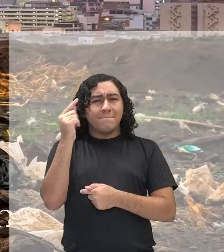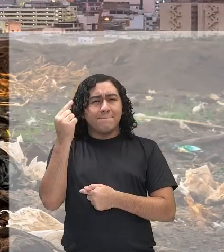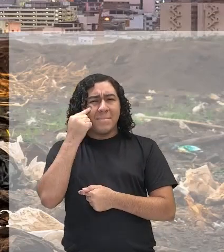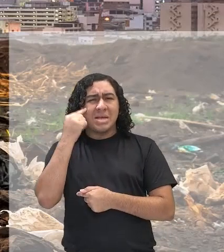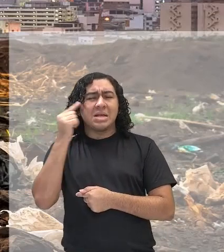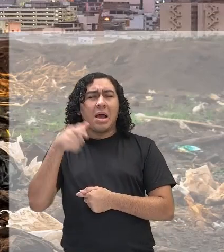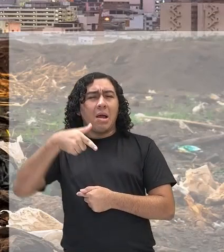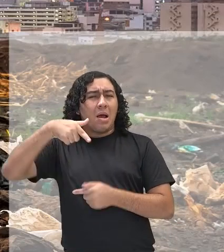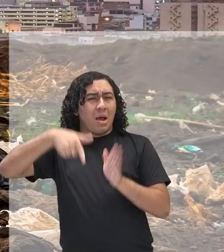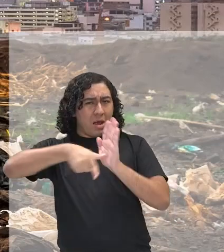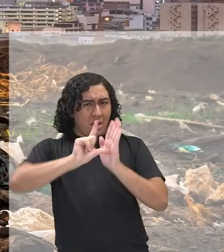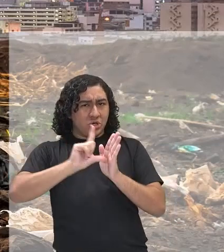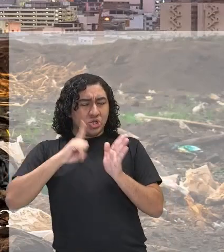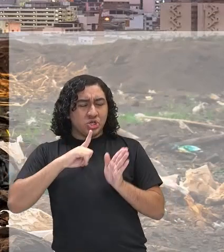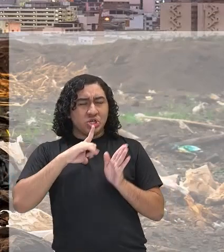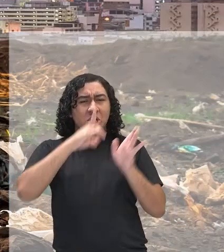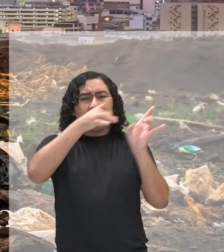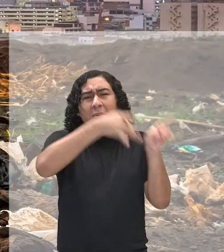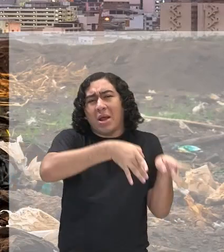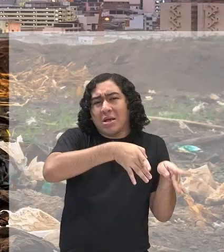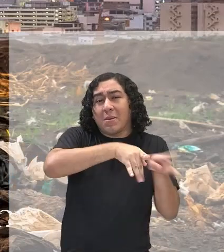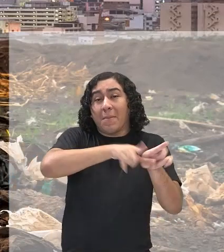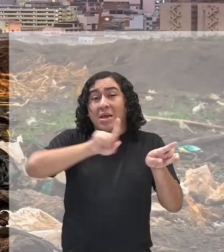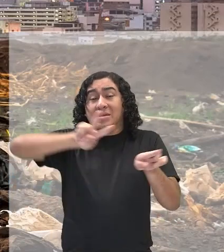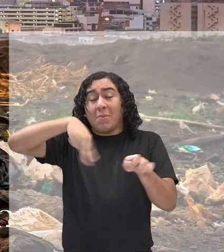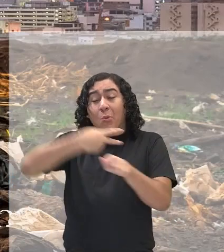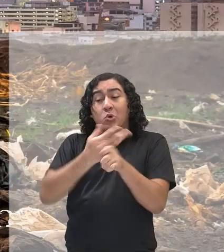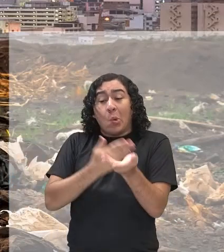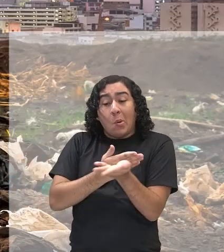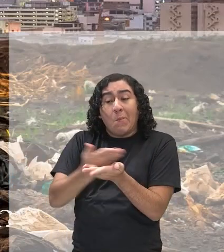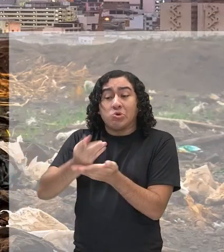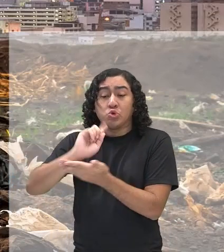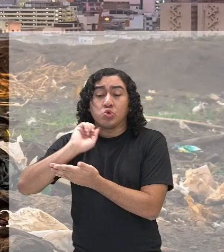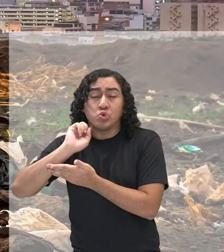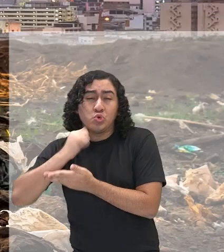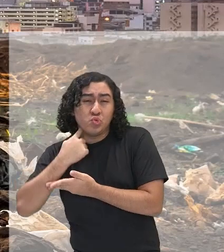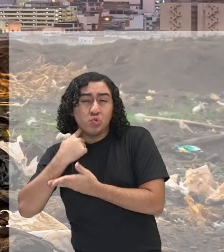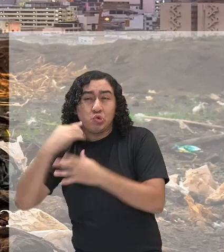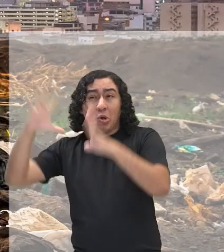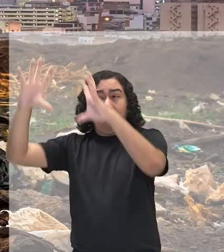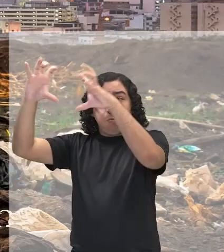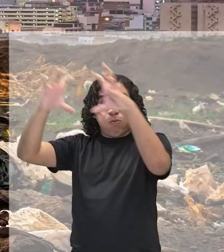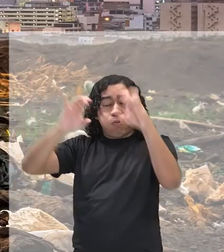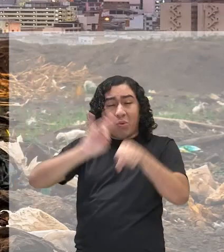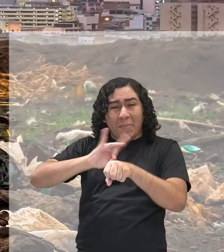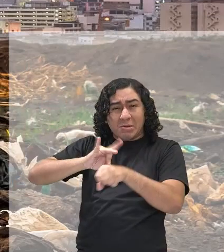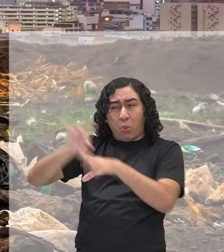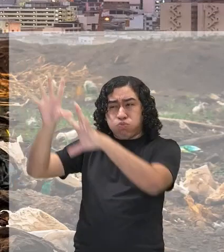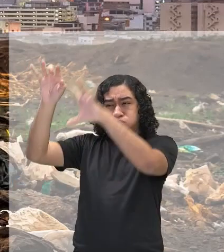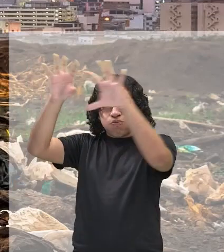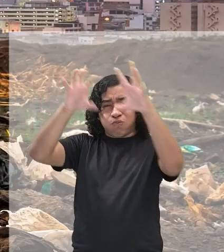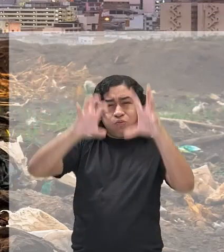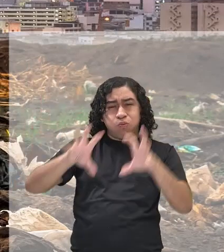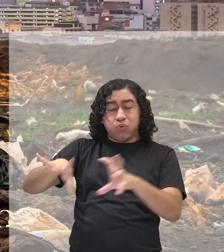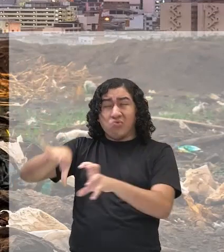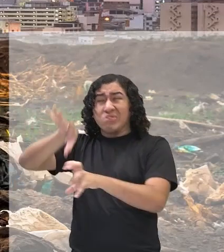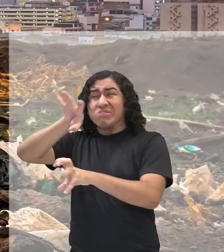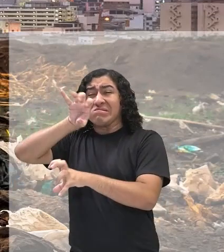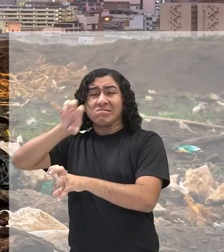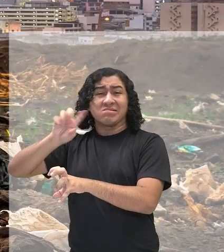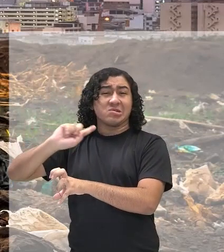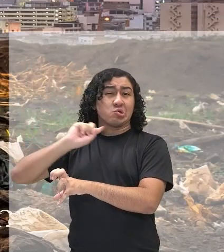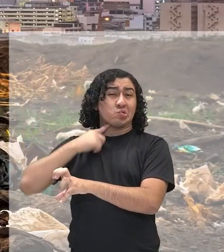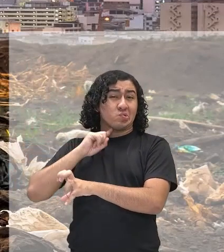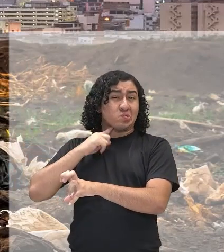estou nem vendo. Mas quando começa a poluir, a gente começa a sentir, passar mal, ficar doente, o nosso ar está poluído, vamos